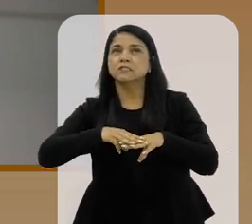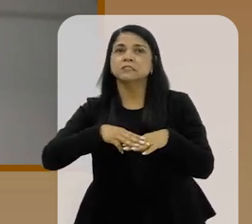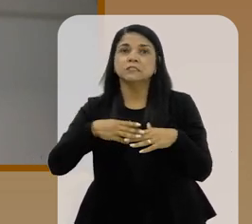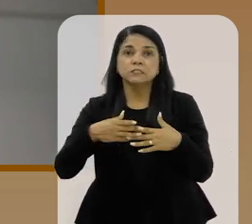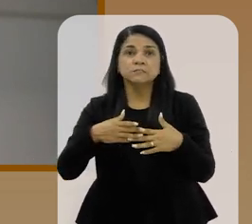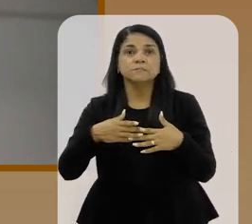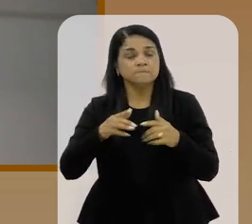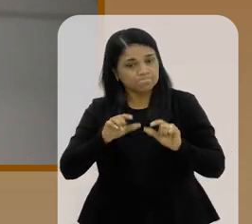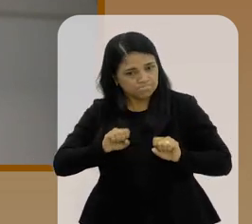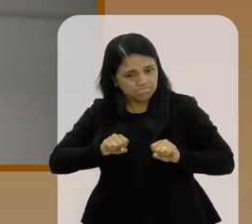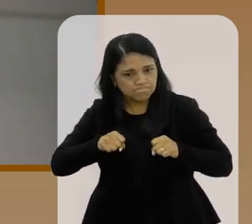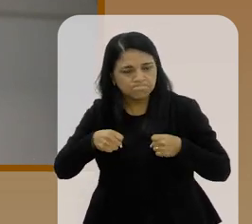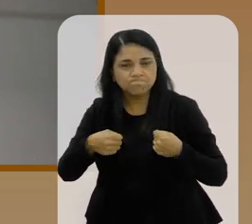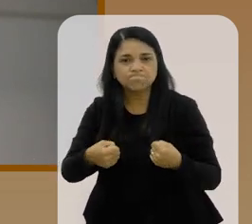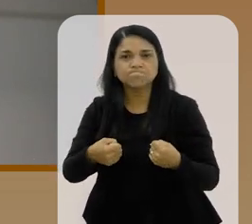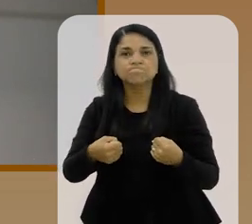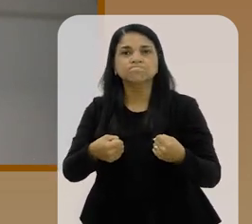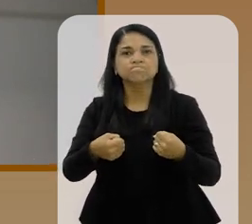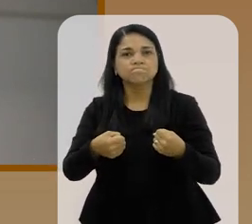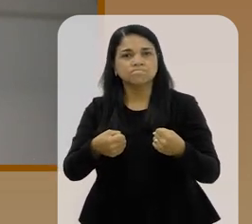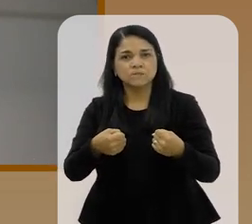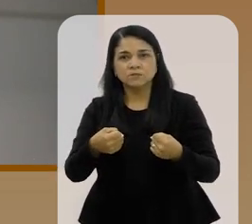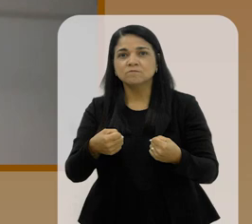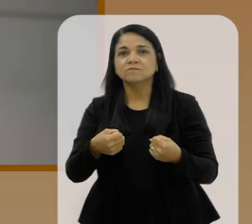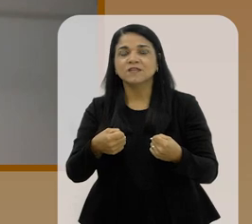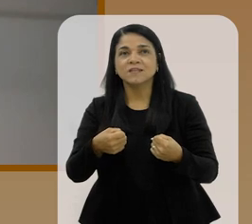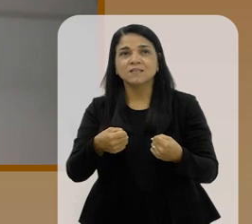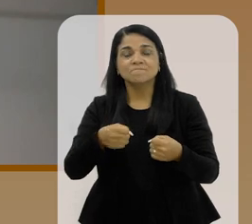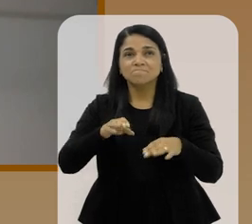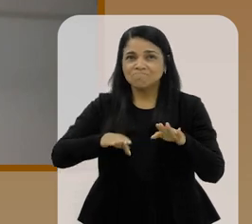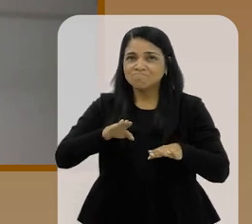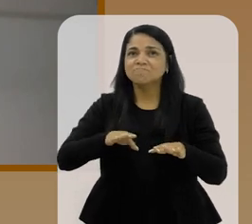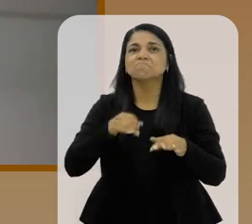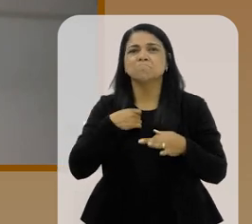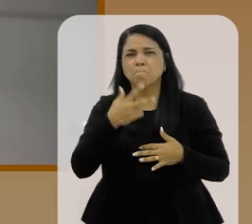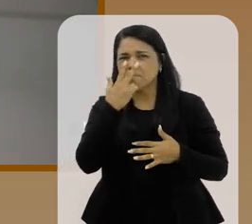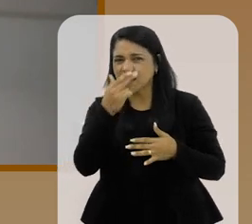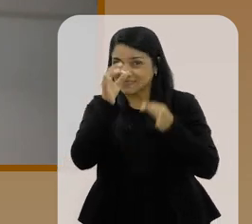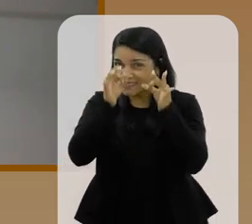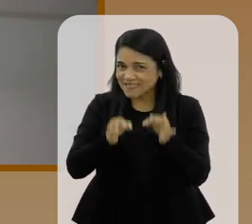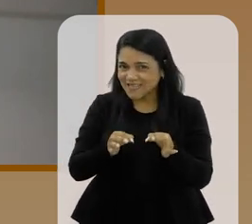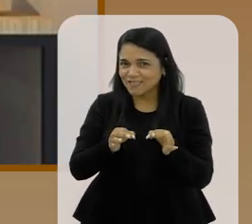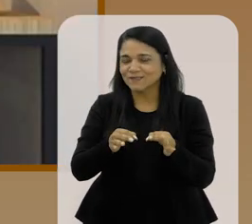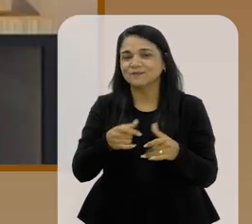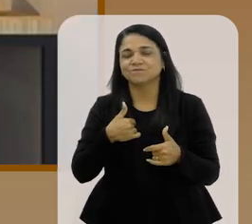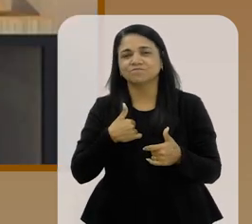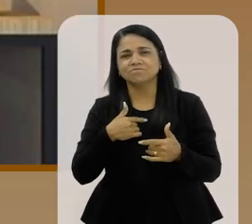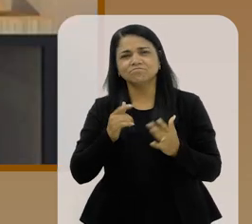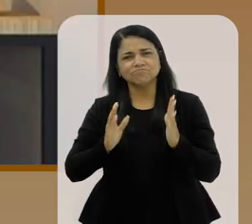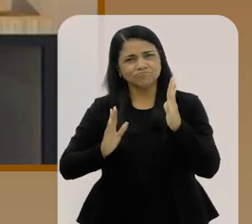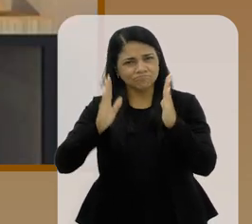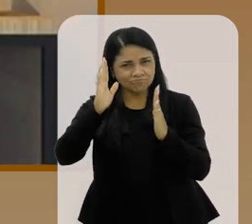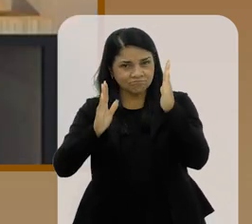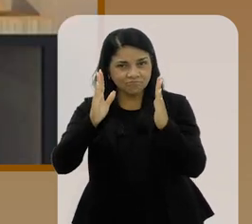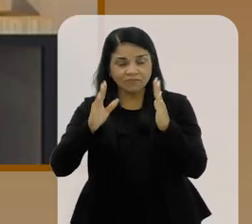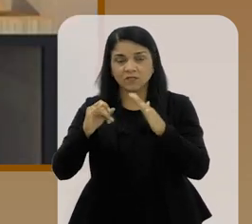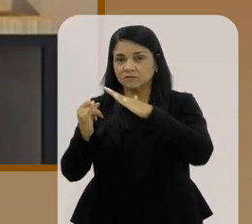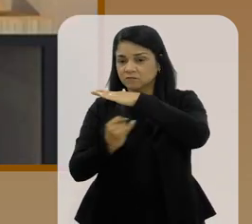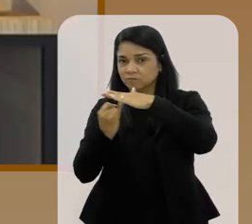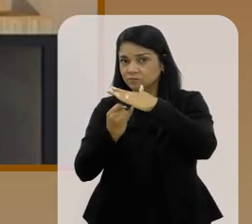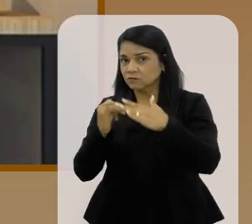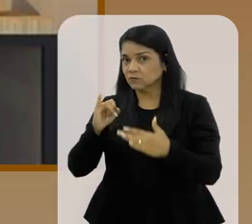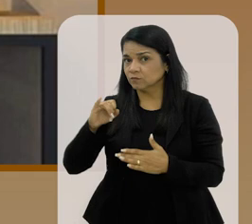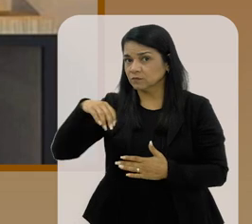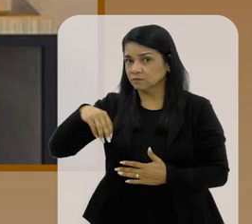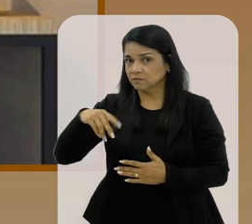e tipo, disposição para enfrentar coisas mesmo quando não parece estar indo certo. Então, esse período no